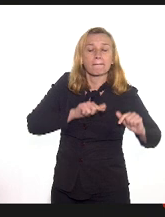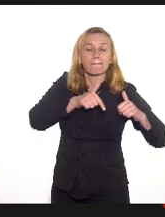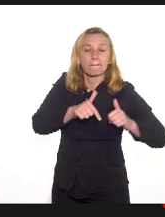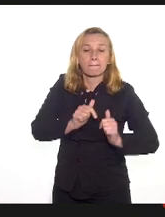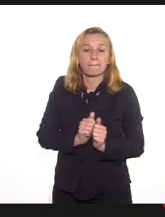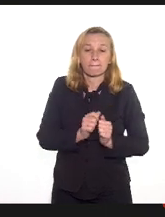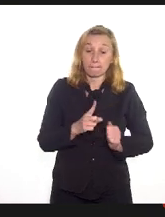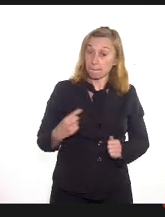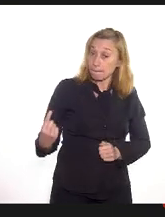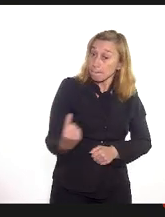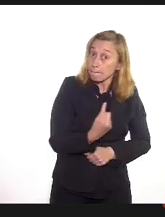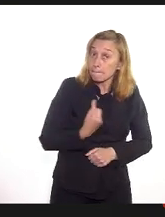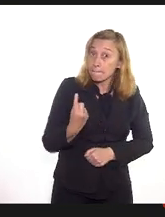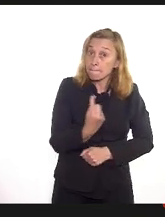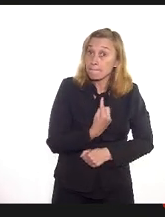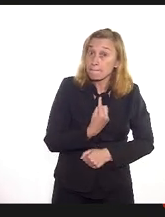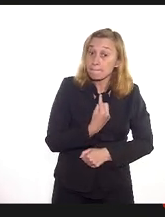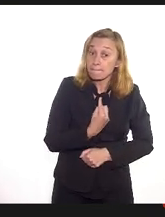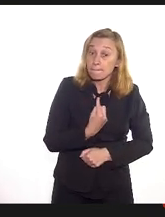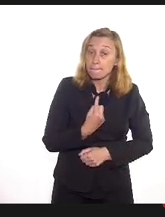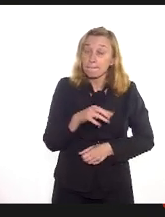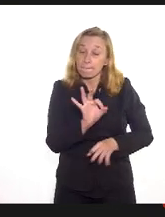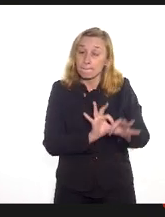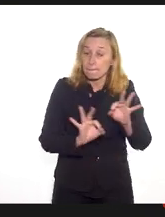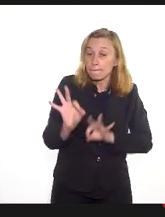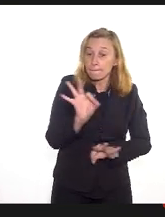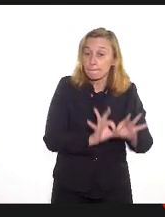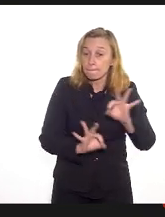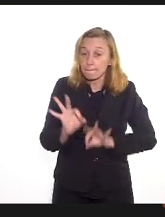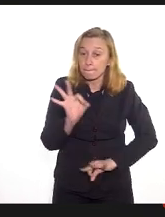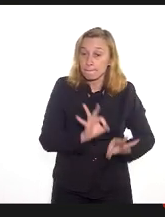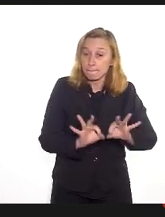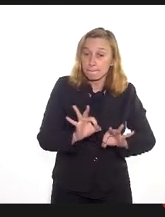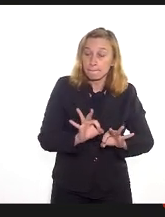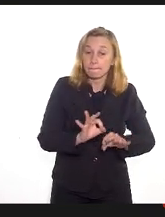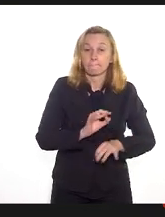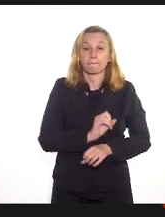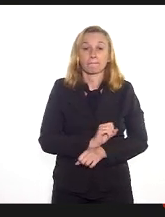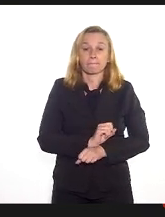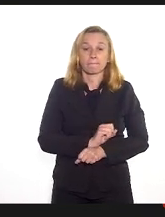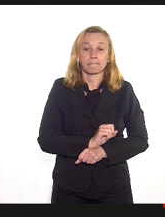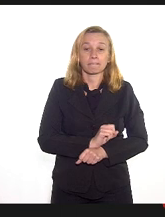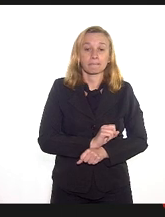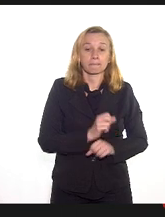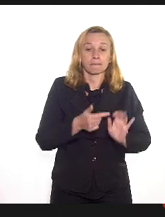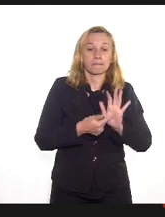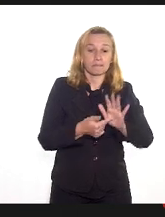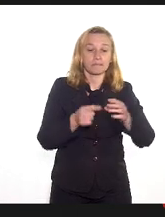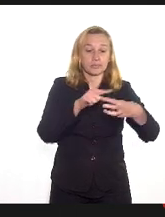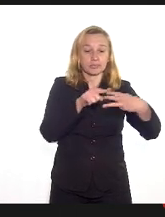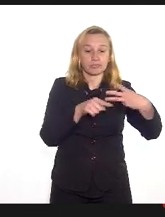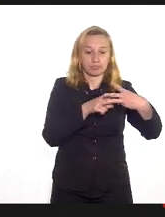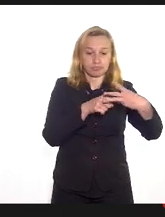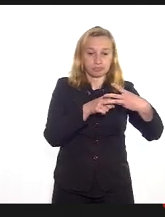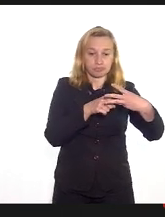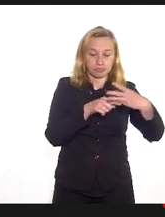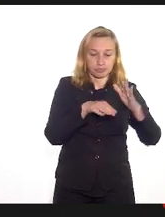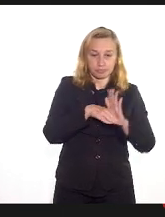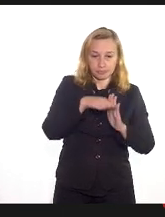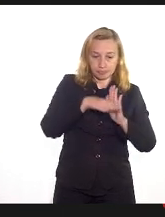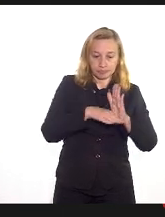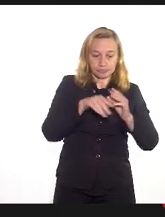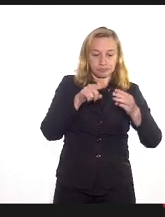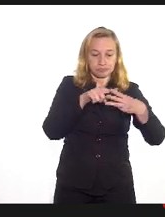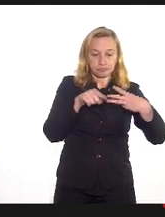E no nosso planejamento, nos nossos estudos, nós identificamos três níveis de governança